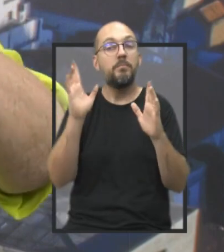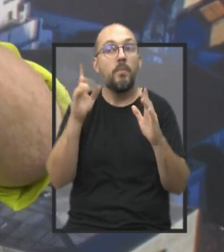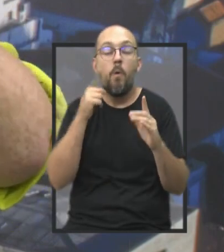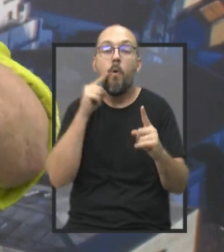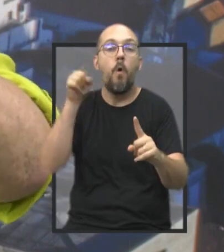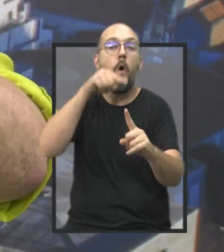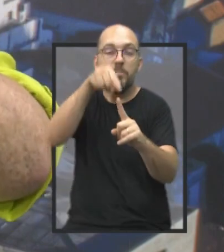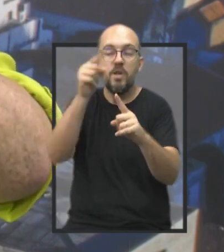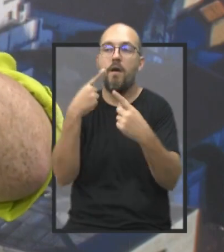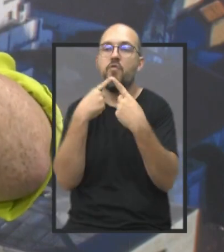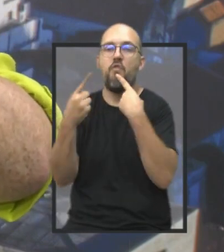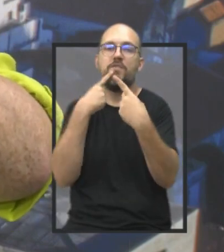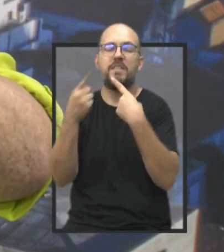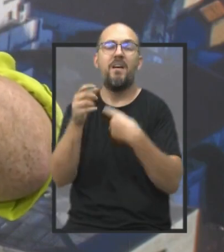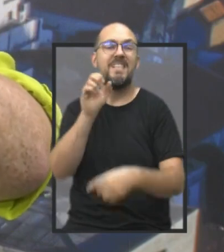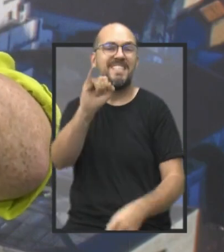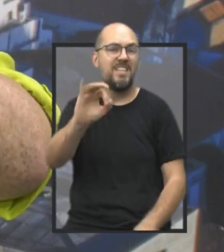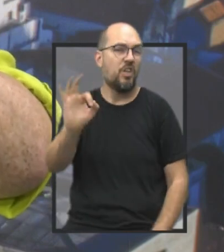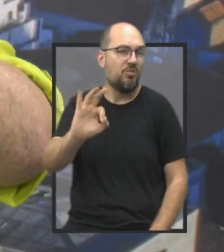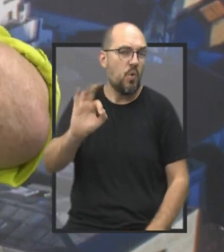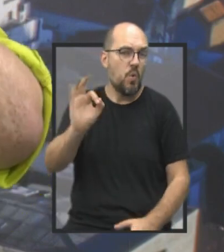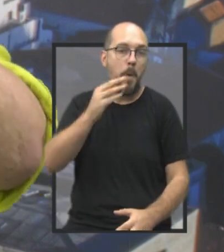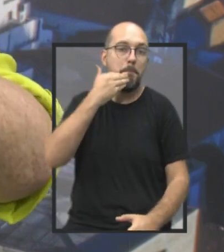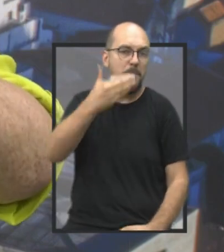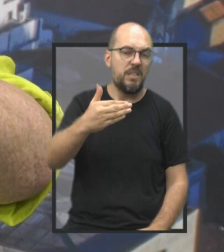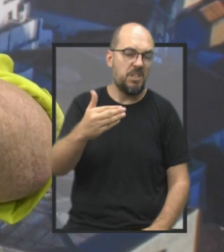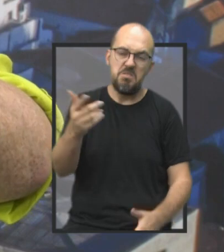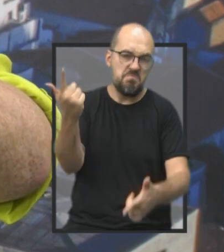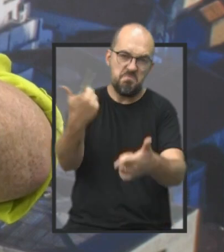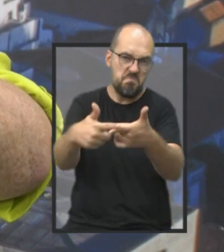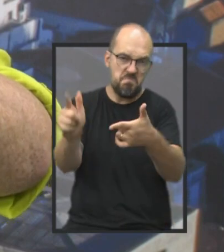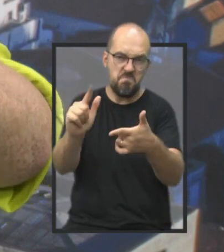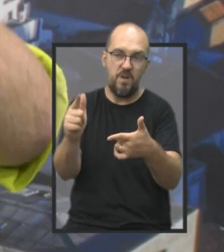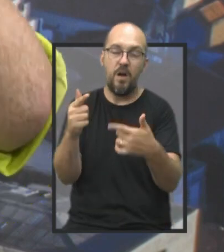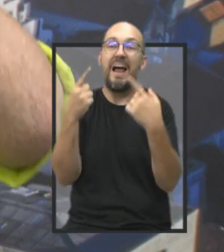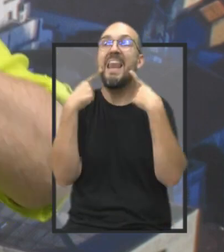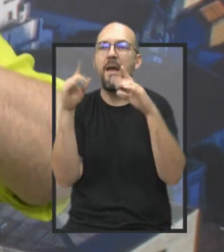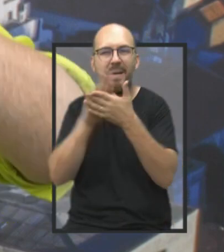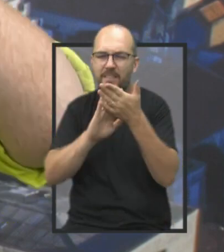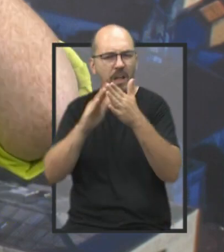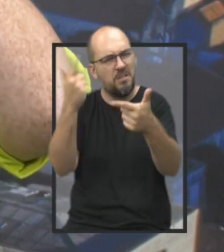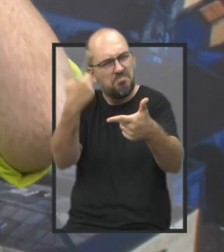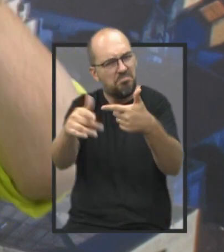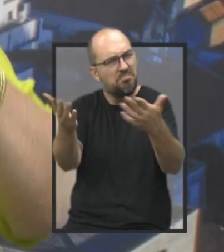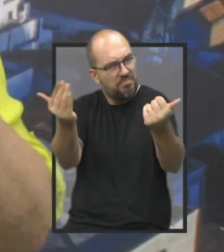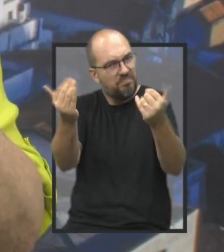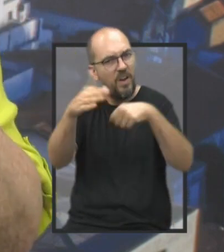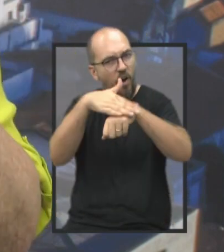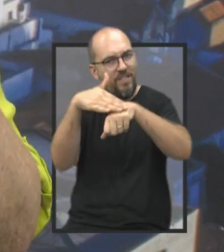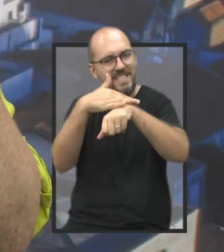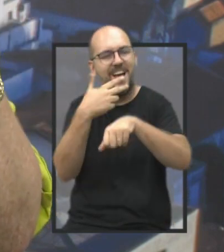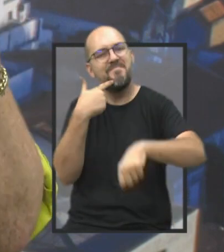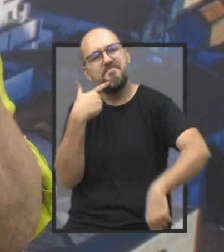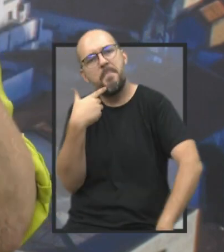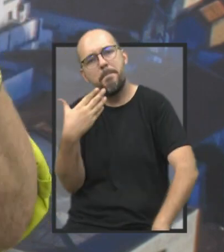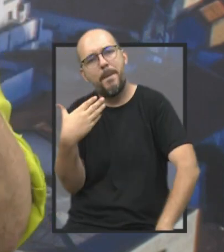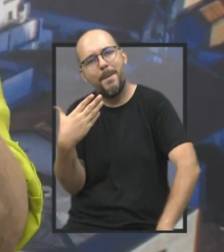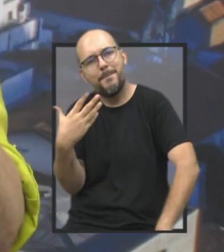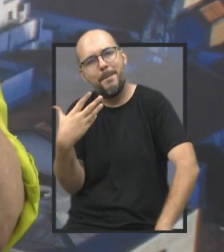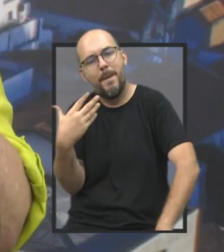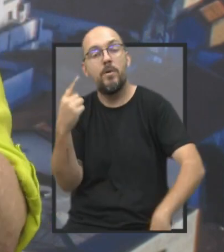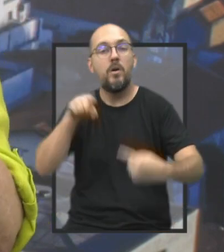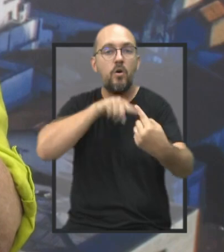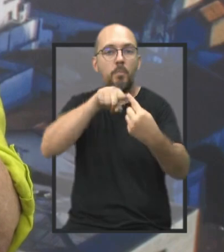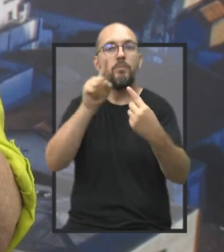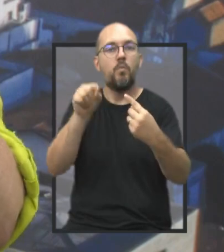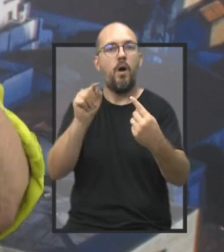conversar. Mesmo que você não tiver nada para pedir, nem que você não tenha nada para reclamar, vem conversar, vamos trocar ideia. A ideia é